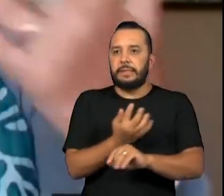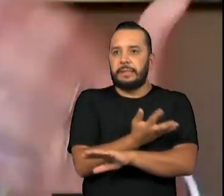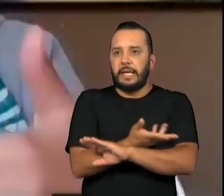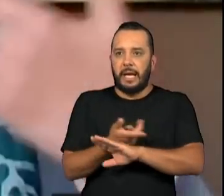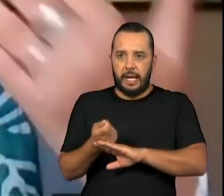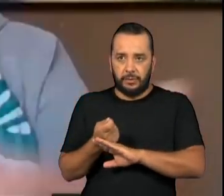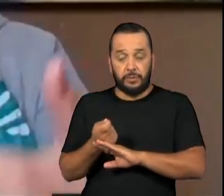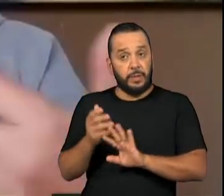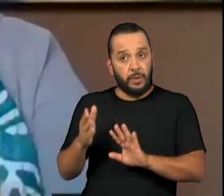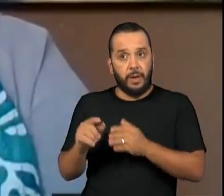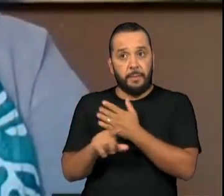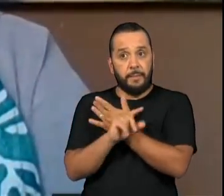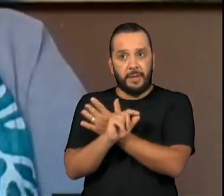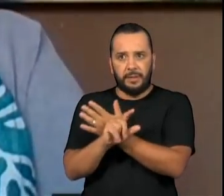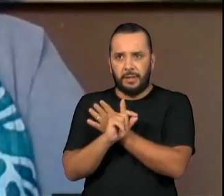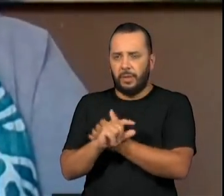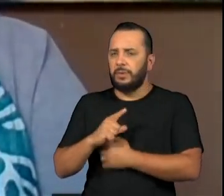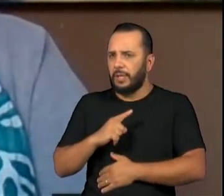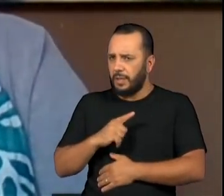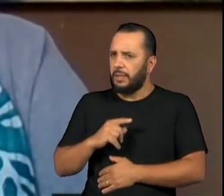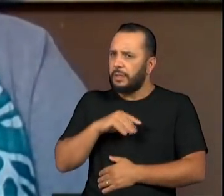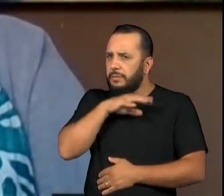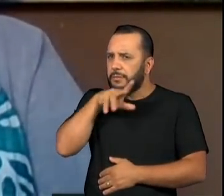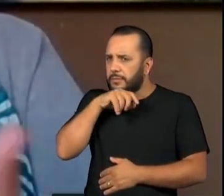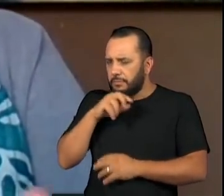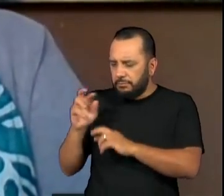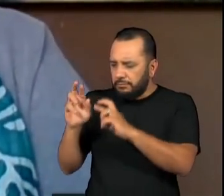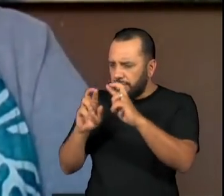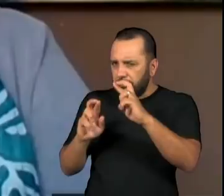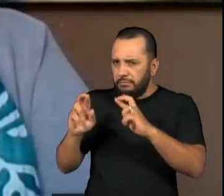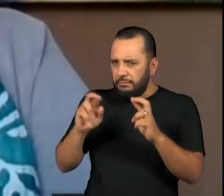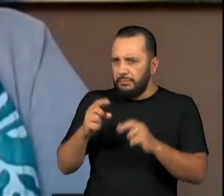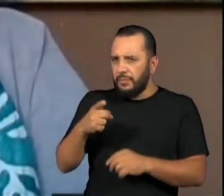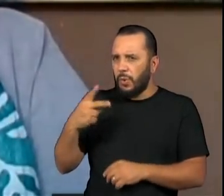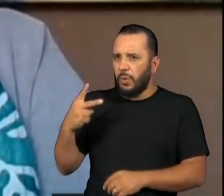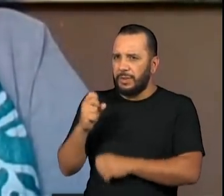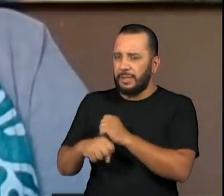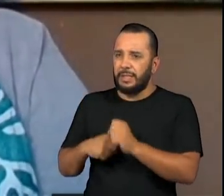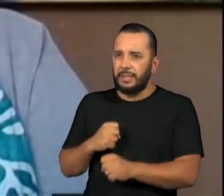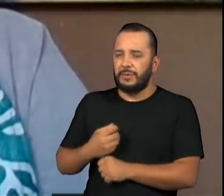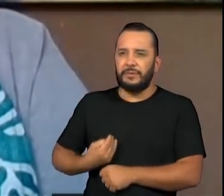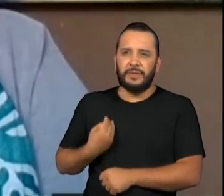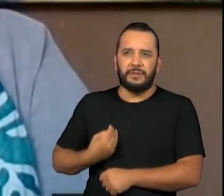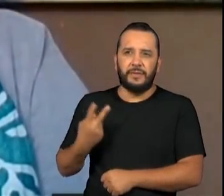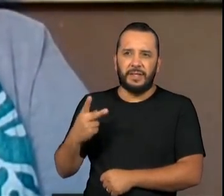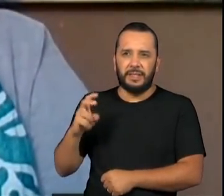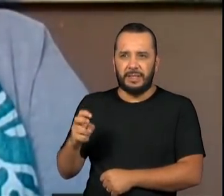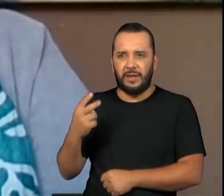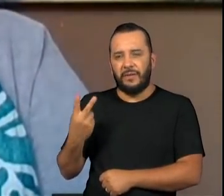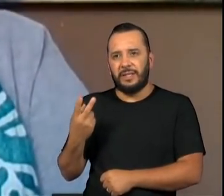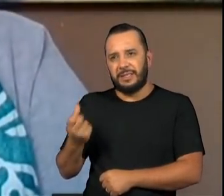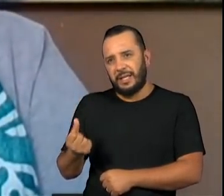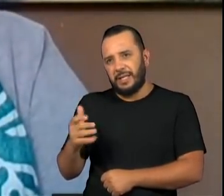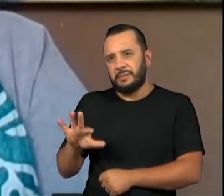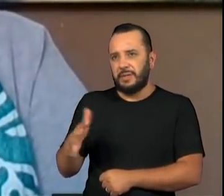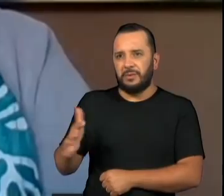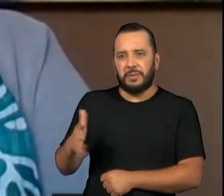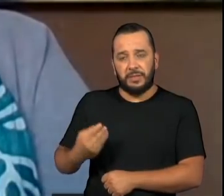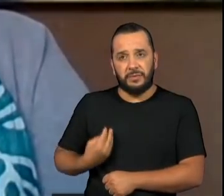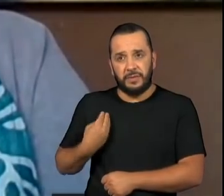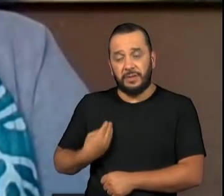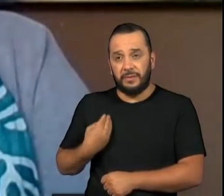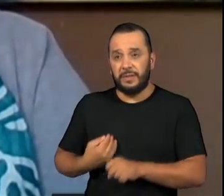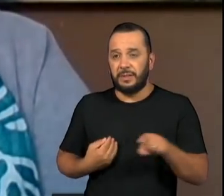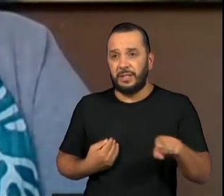gente vem monitorando há 12 anos, e esses bichos têm, a gente estima, 25, em alguns casos 26, 27 anos.